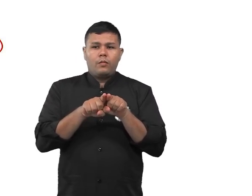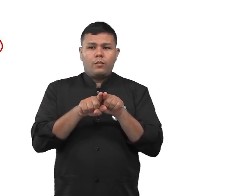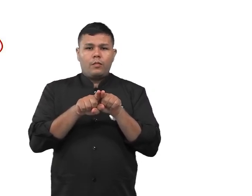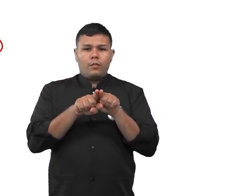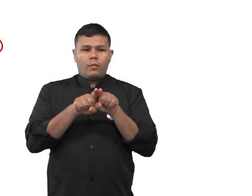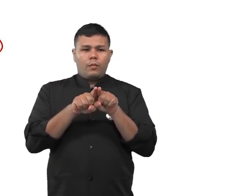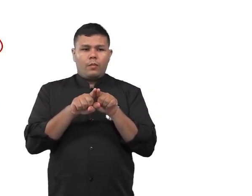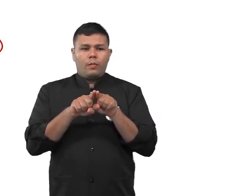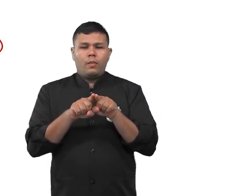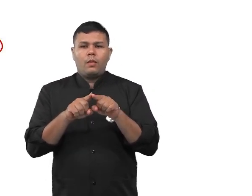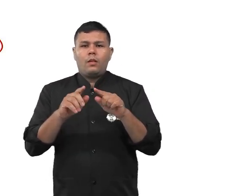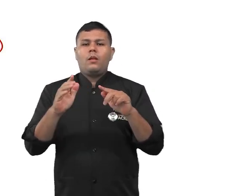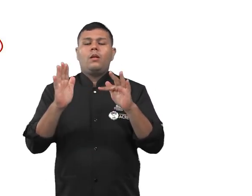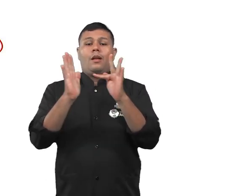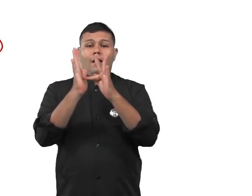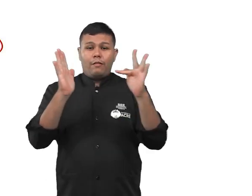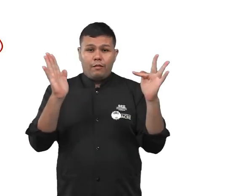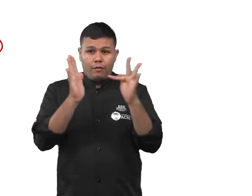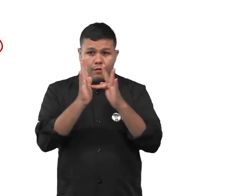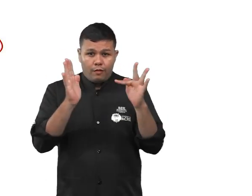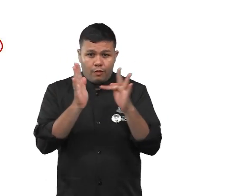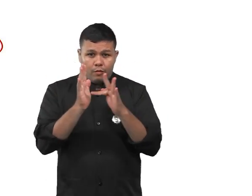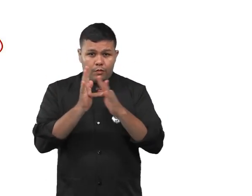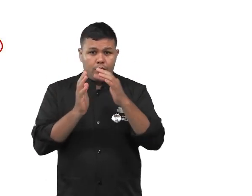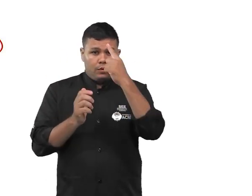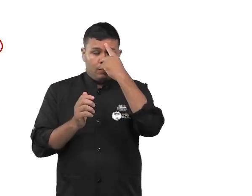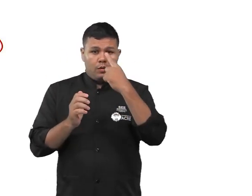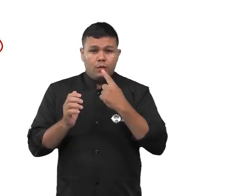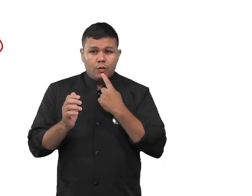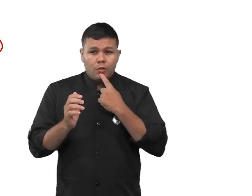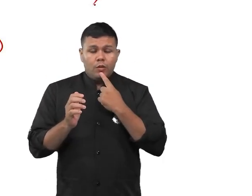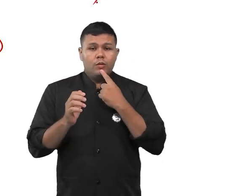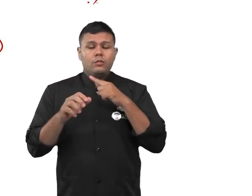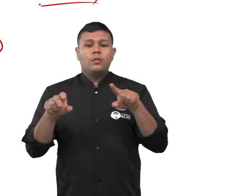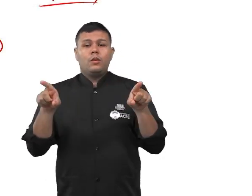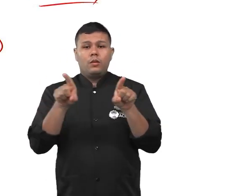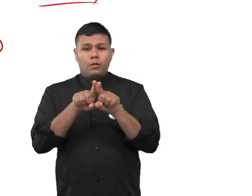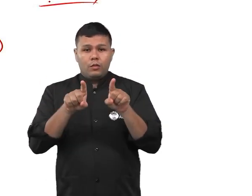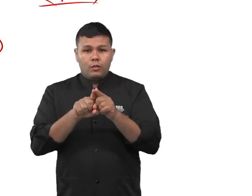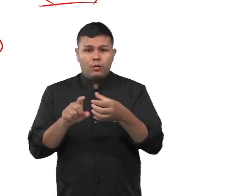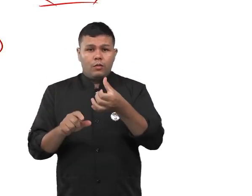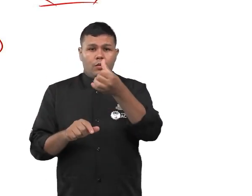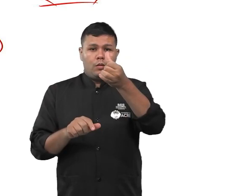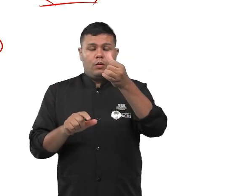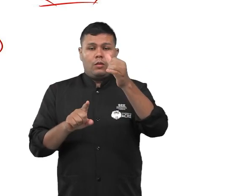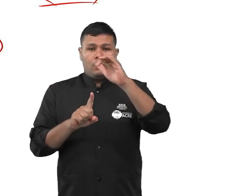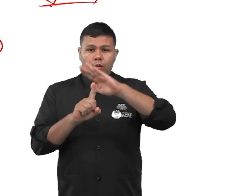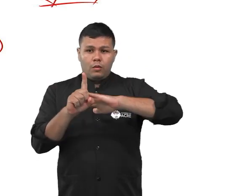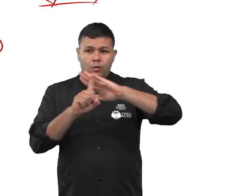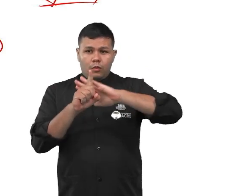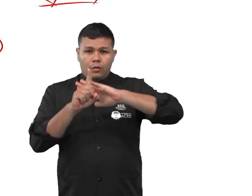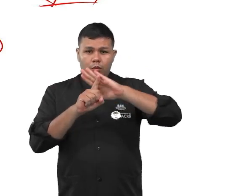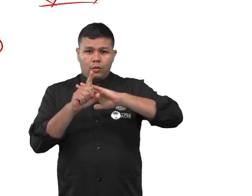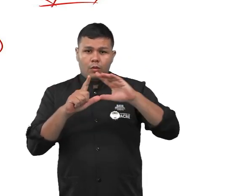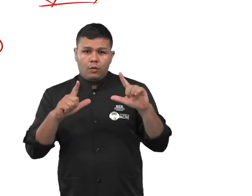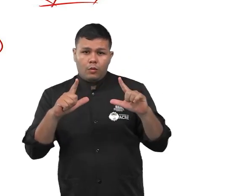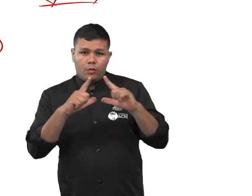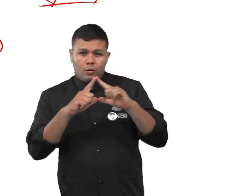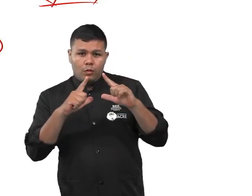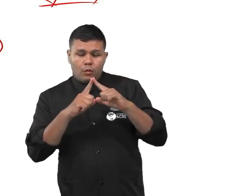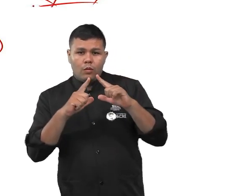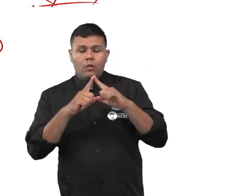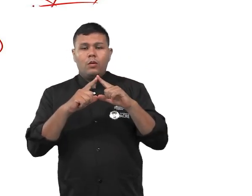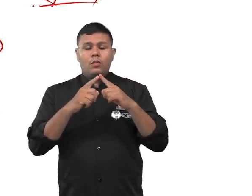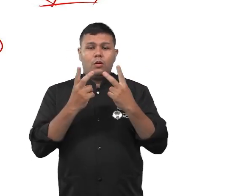a fórmula da área do hexagonal. Lembrando que o hexagonal ele vai trabalhar com 6 faces triangulares